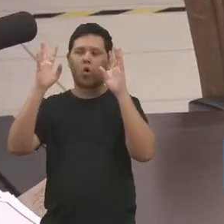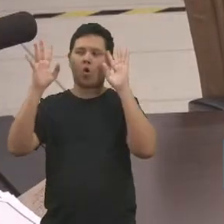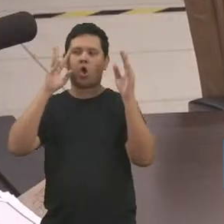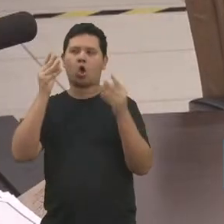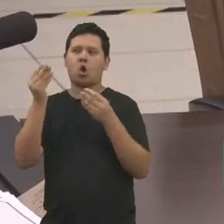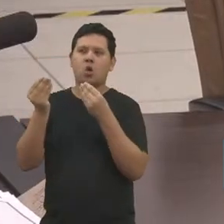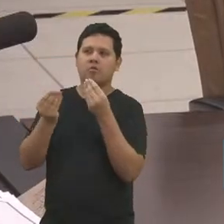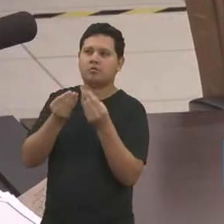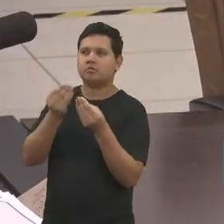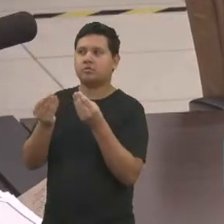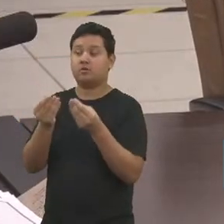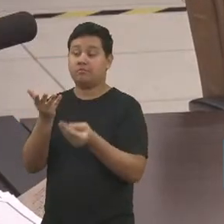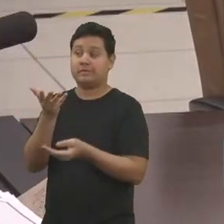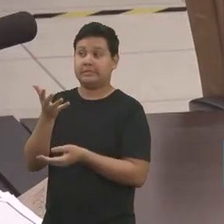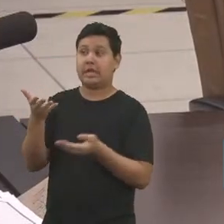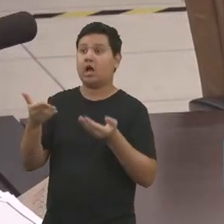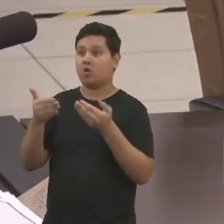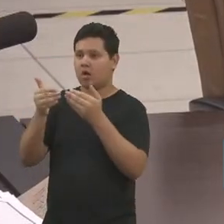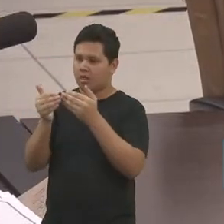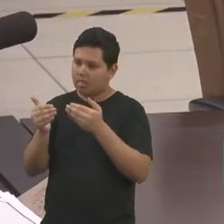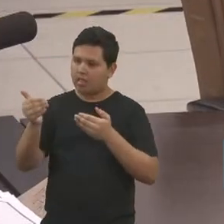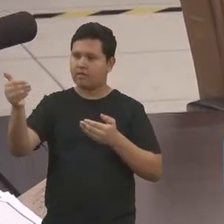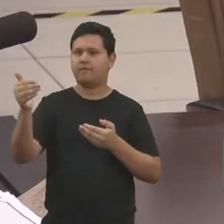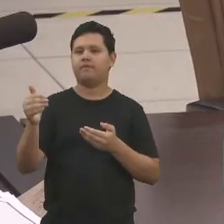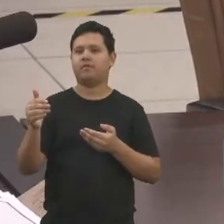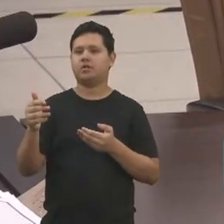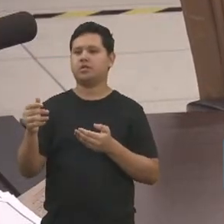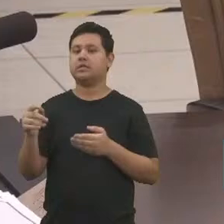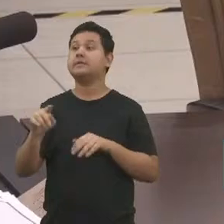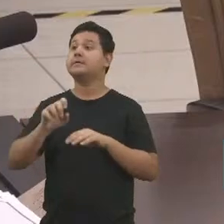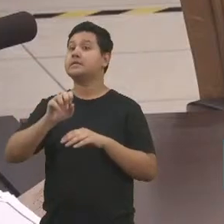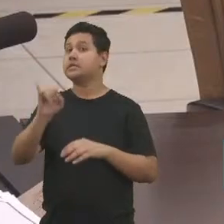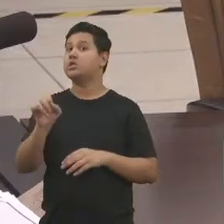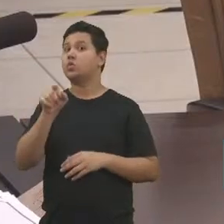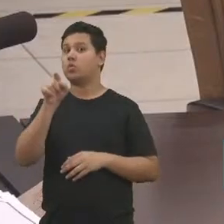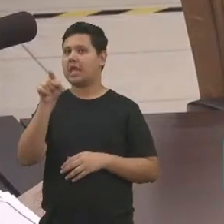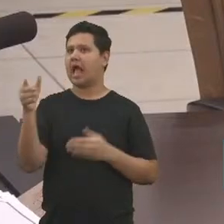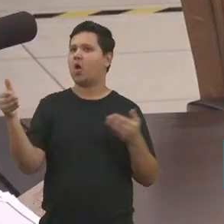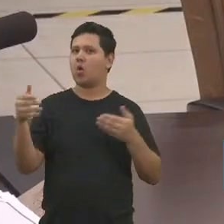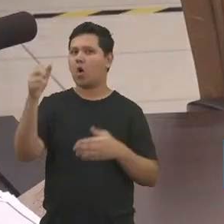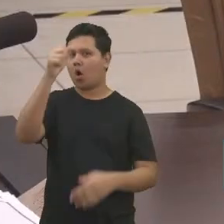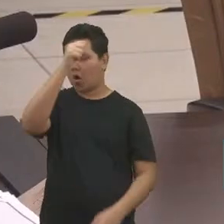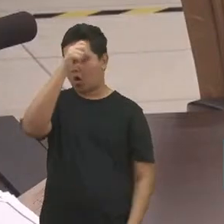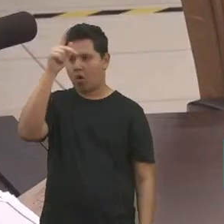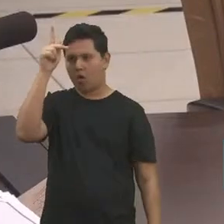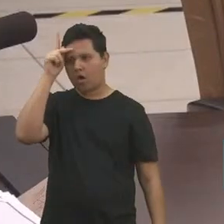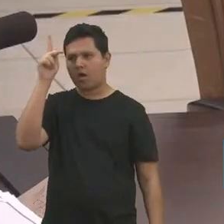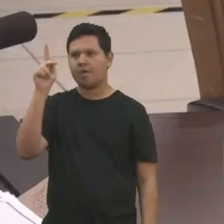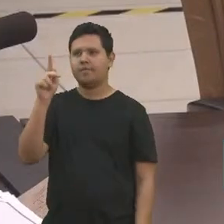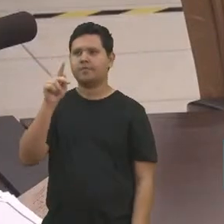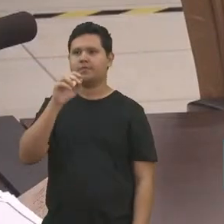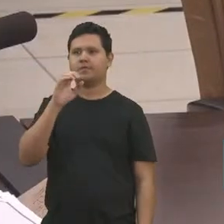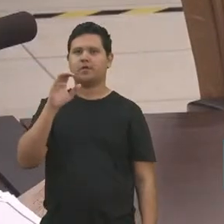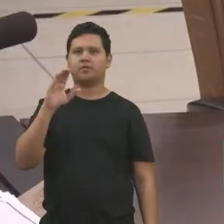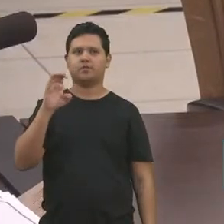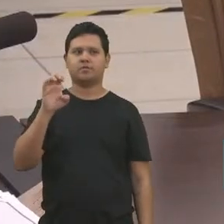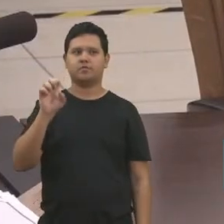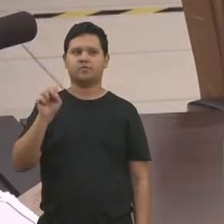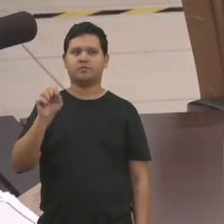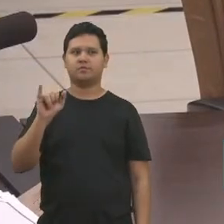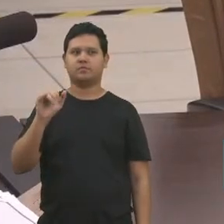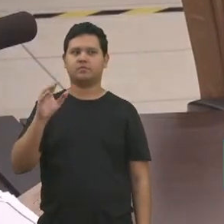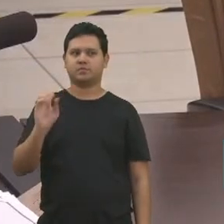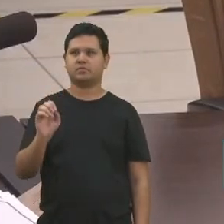estão, pensar daqui para frente. E é isso que o prefeito Celso tem feito nesse início, buscando